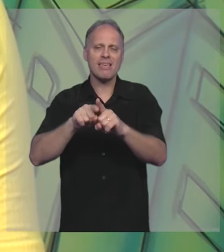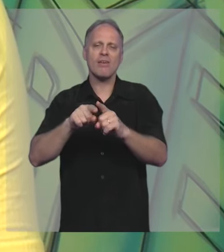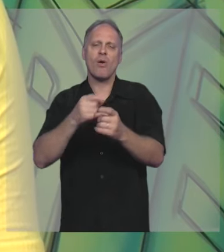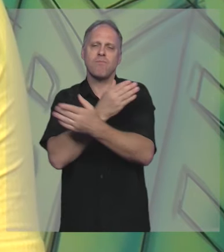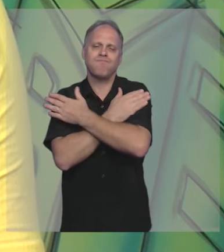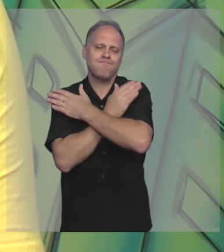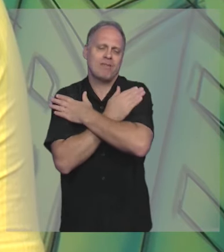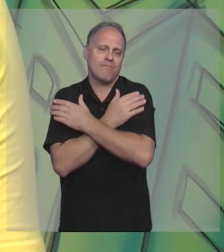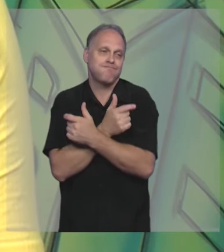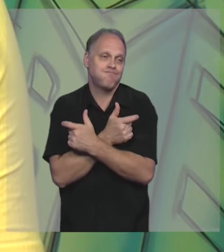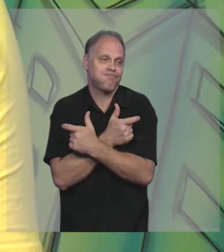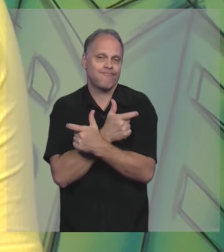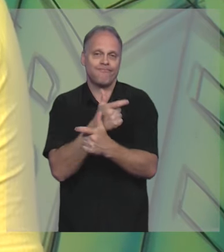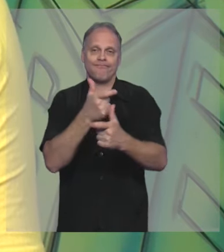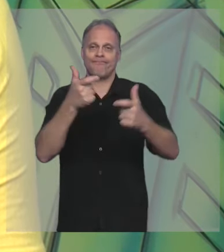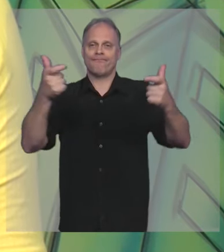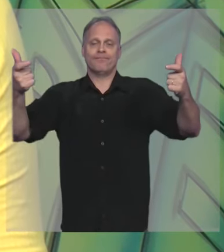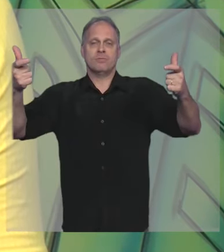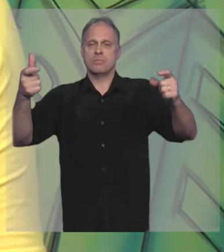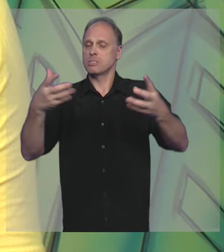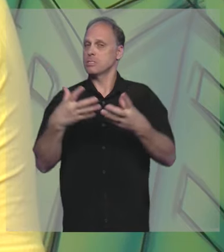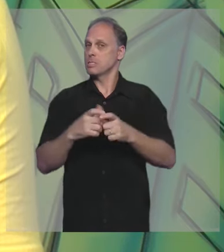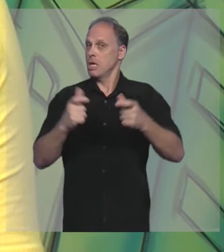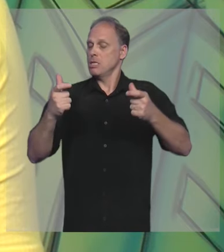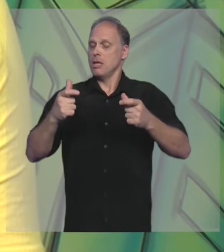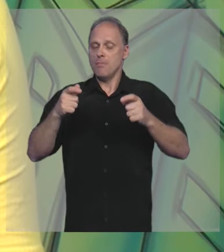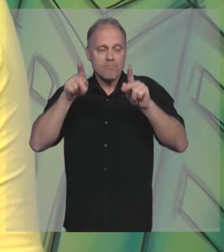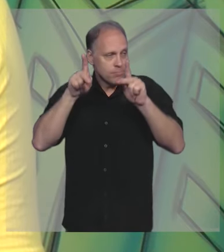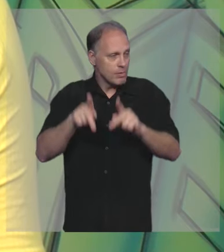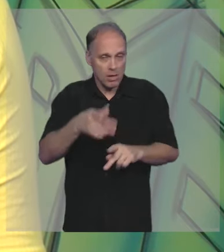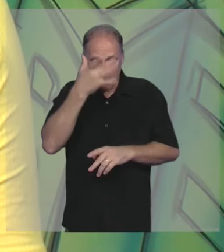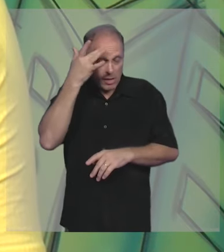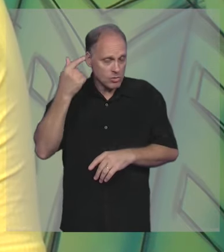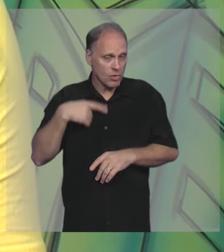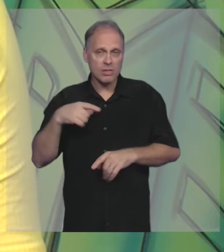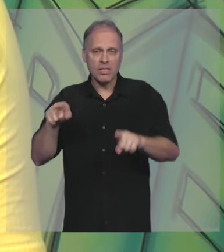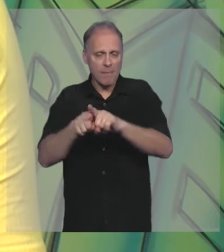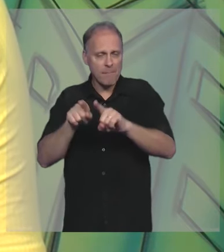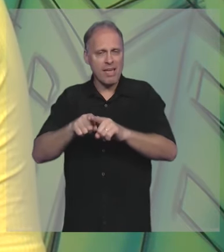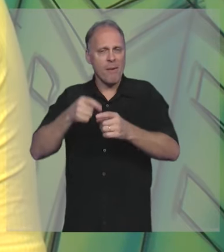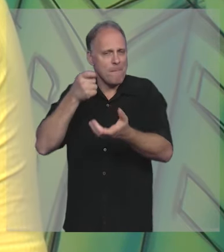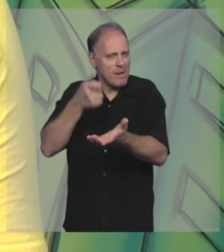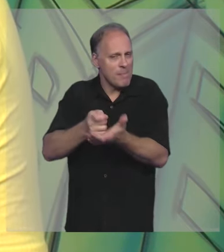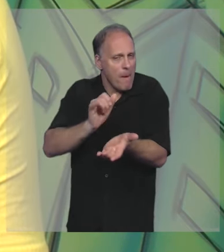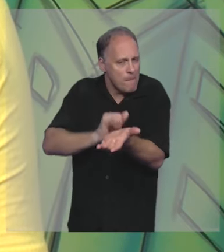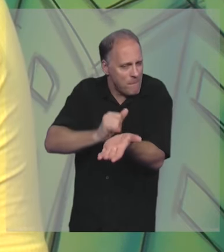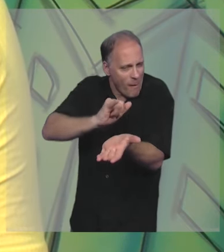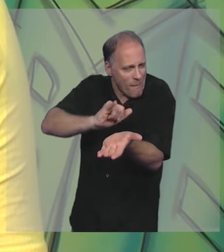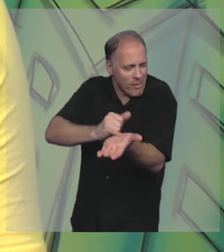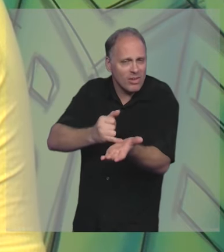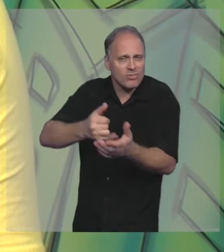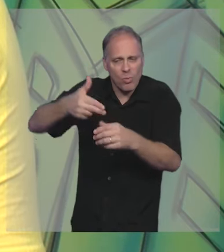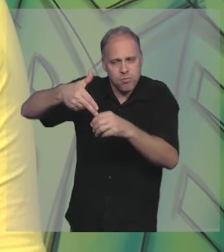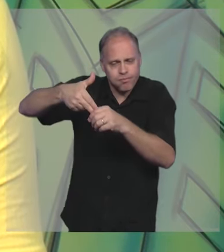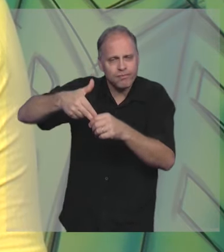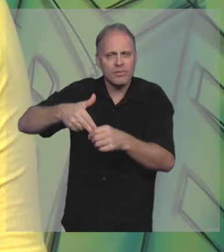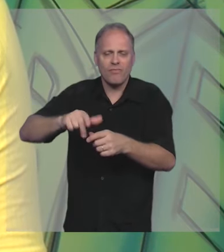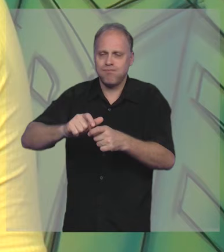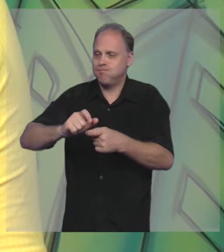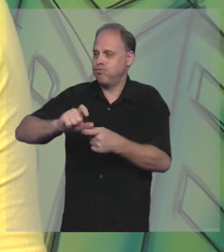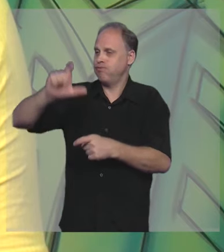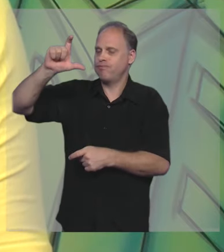de desemprego, né, o aumento várias vezes de carga tributária, aumentos de